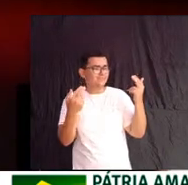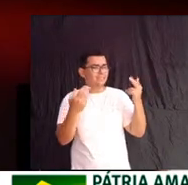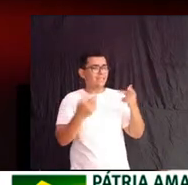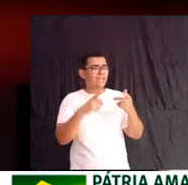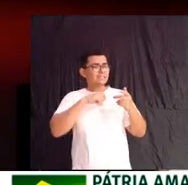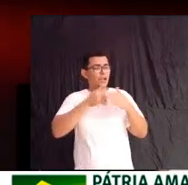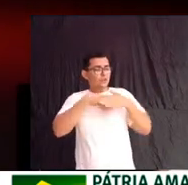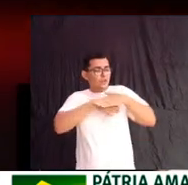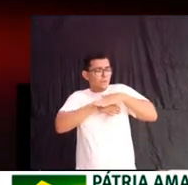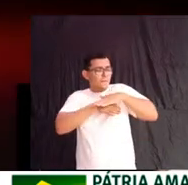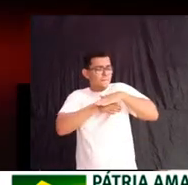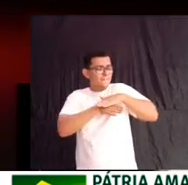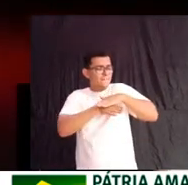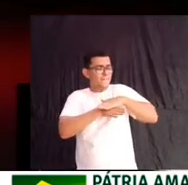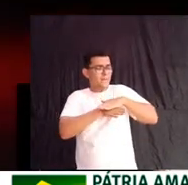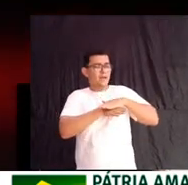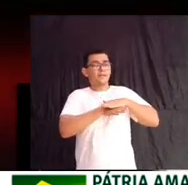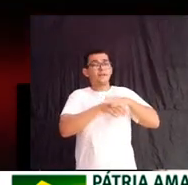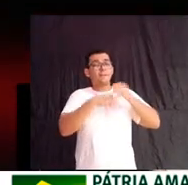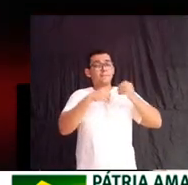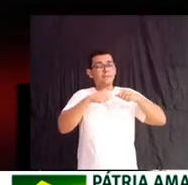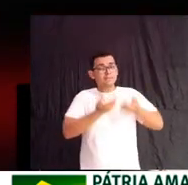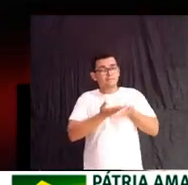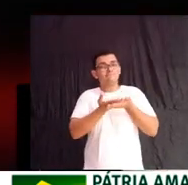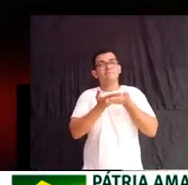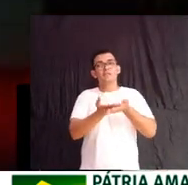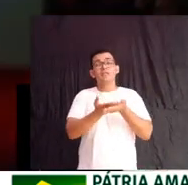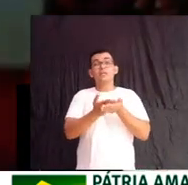tenho no peito.